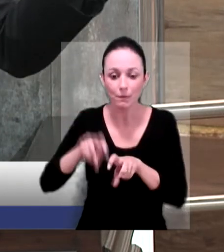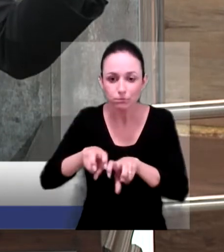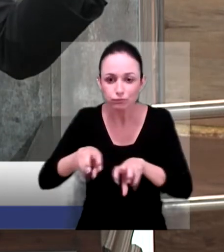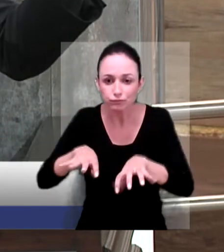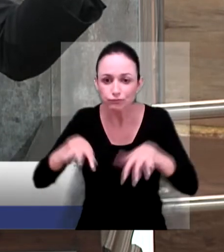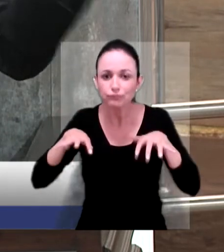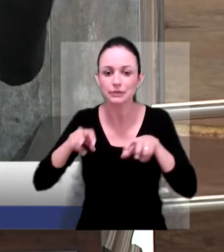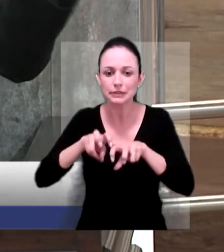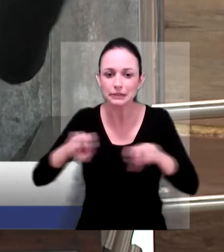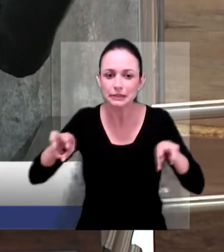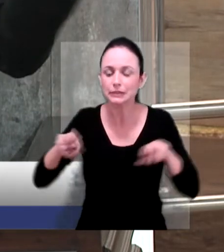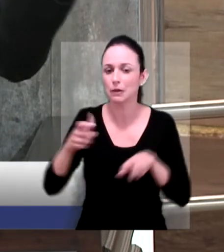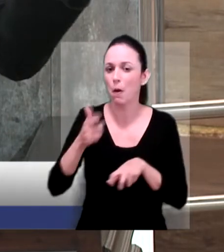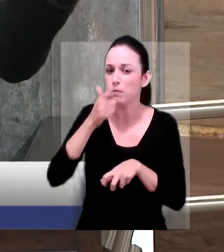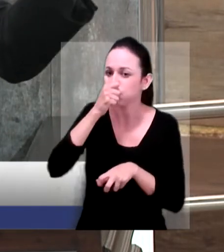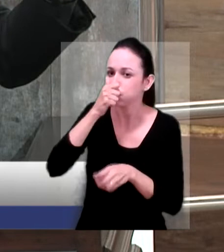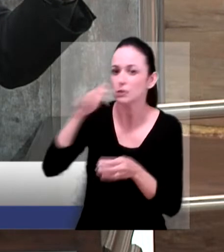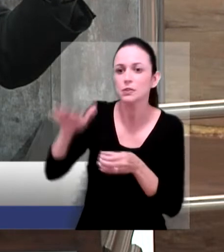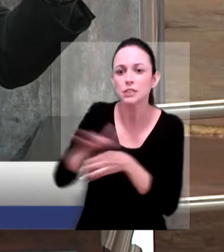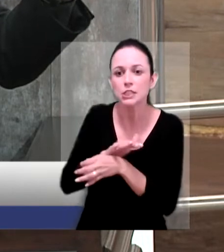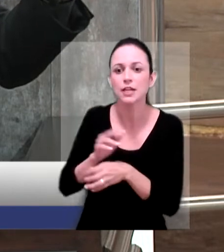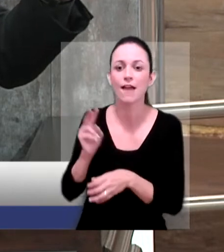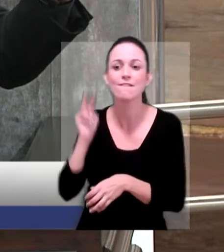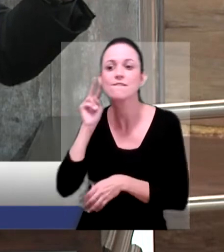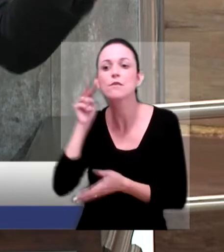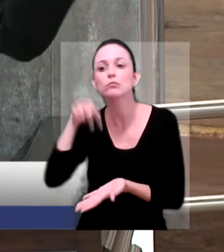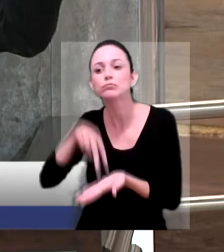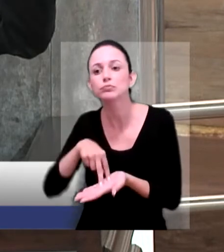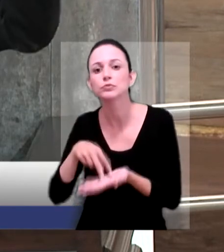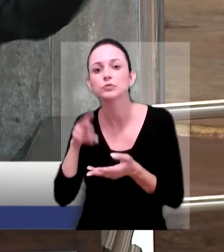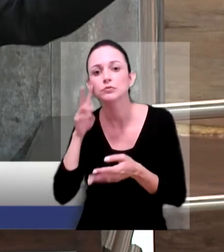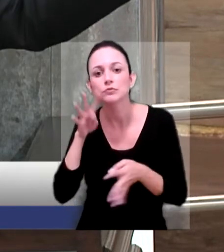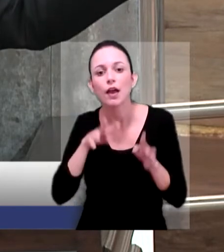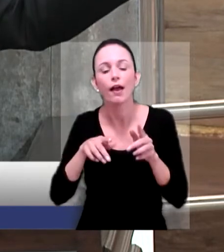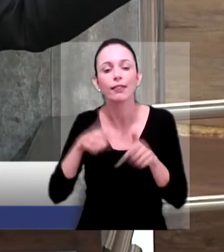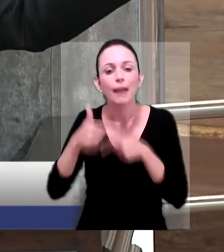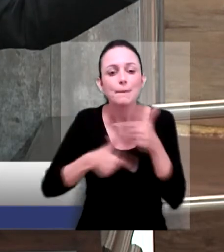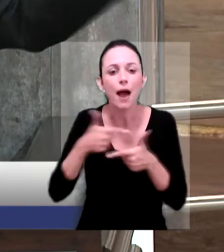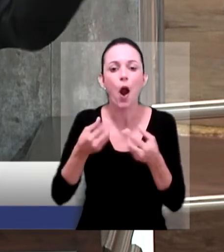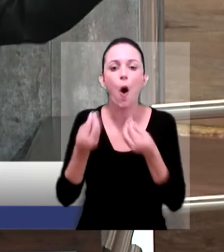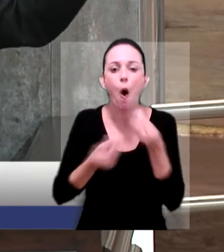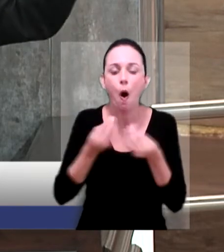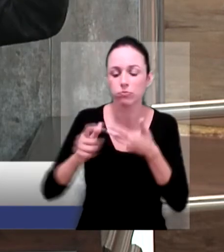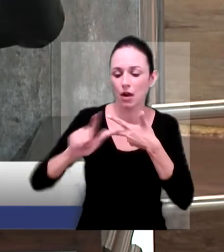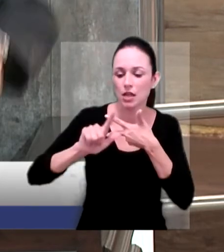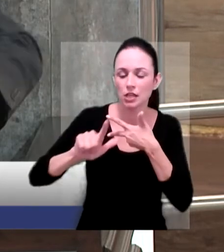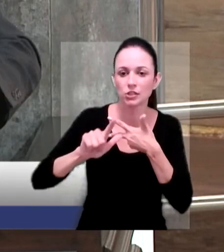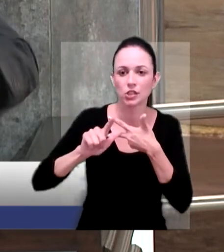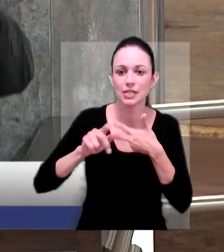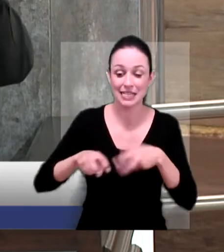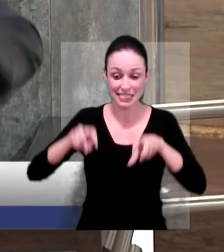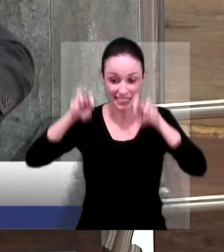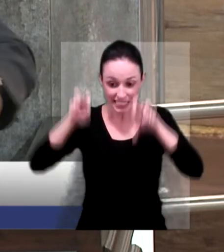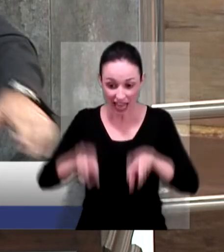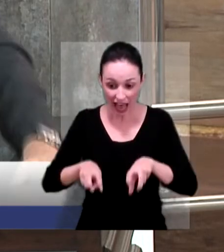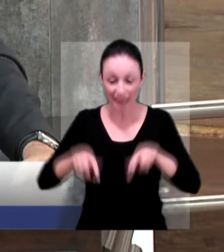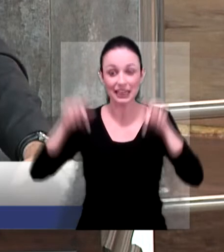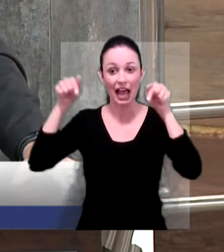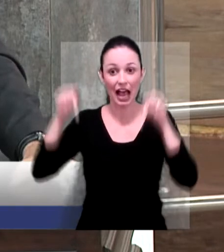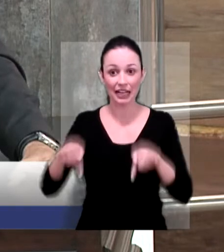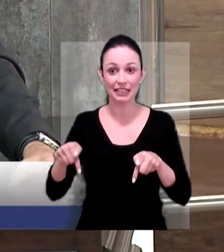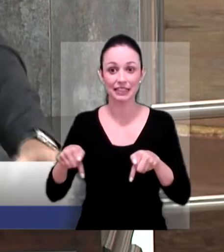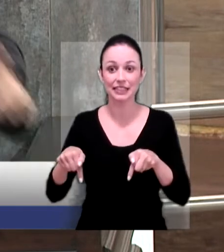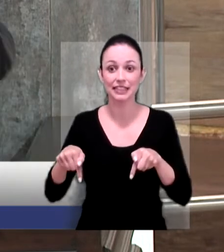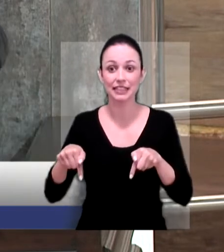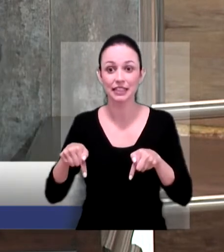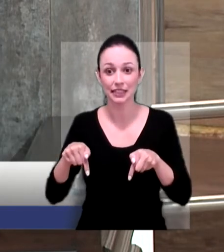venham aqui acompanhar os trabalhos legislativos, que eles sentem nessa cadeira, tenham voz ativa nessa tribuna